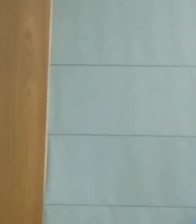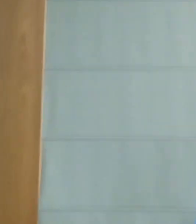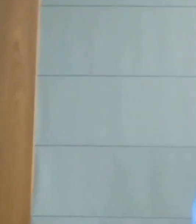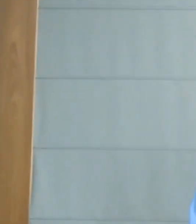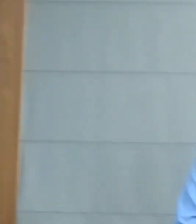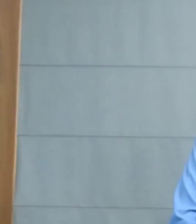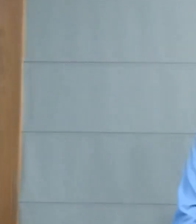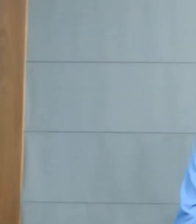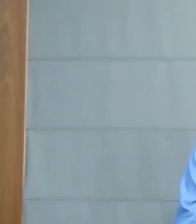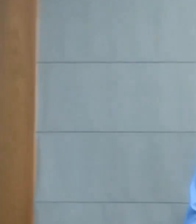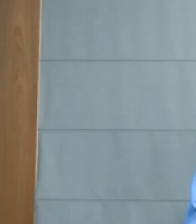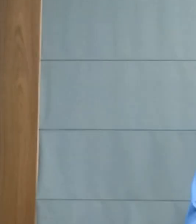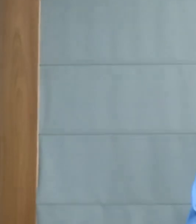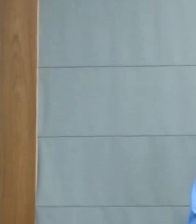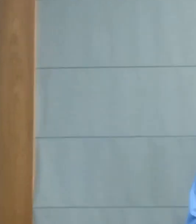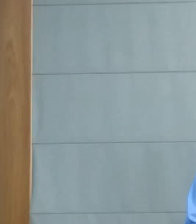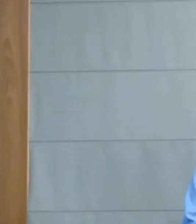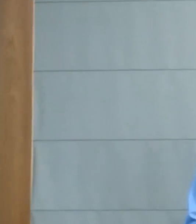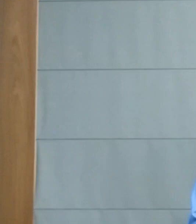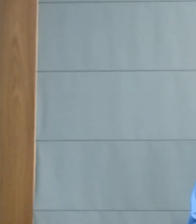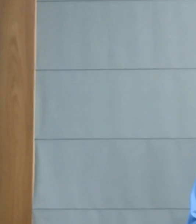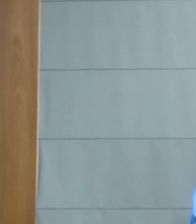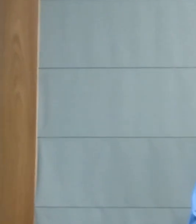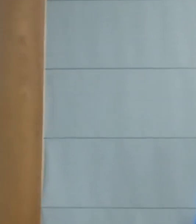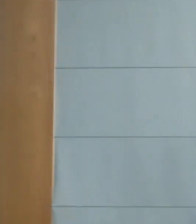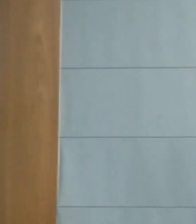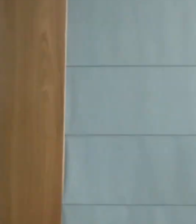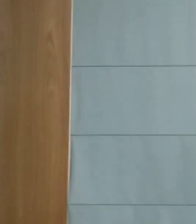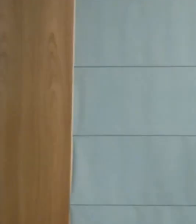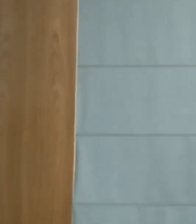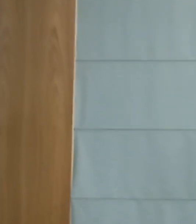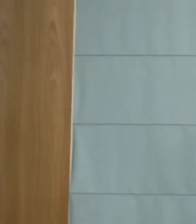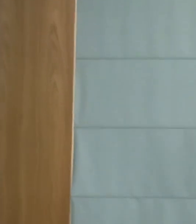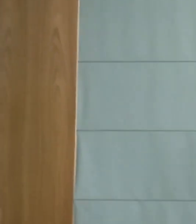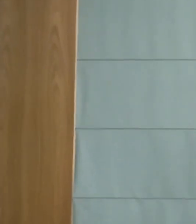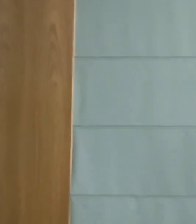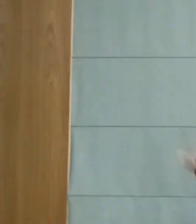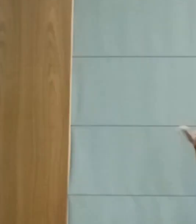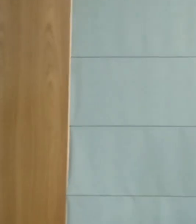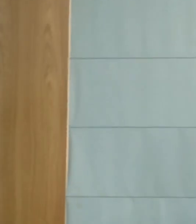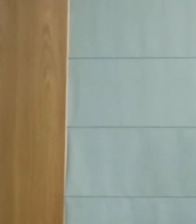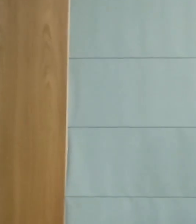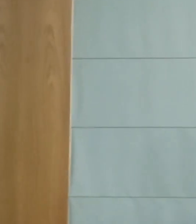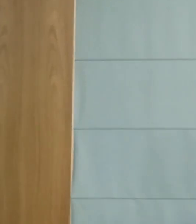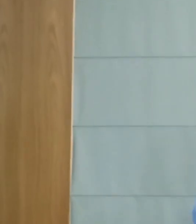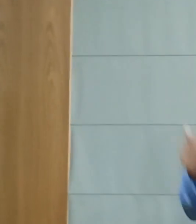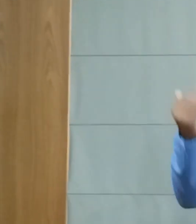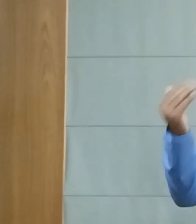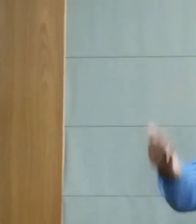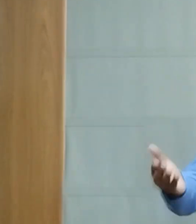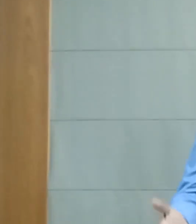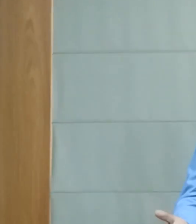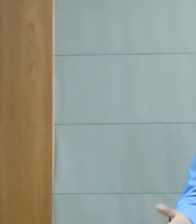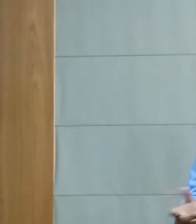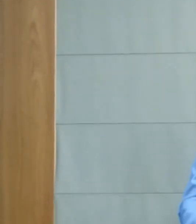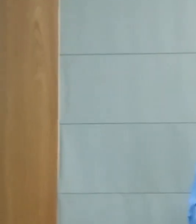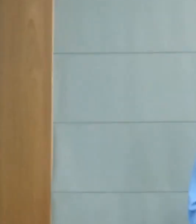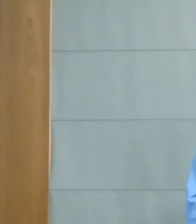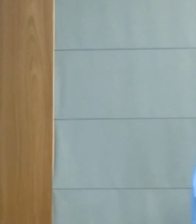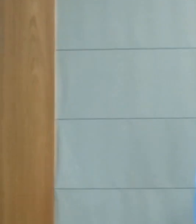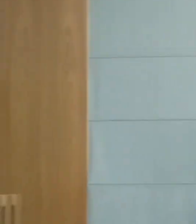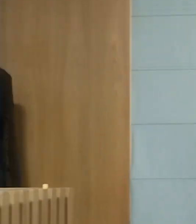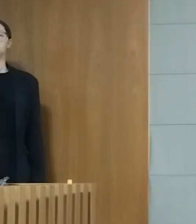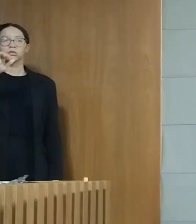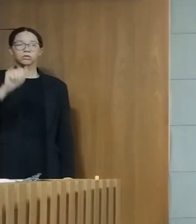direito que a Constituição defende de expressar também a sua fé. Então, saudando toda a mesa, a vereadora Eva,